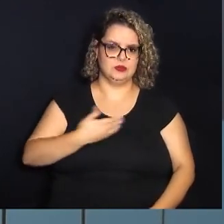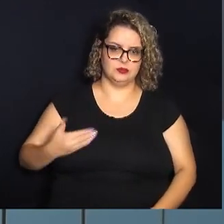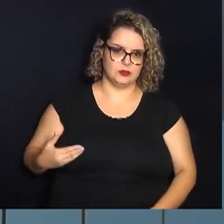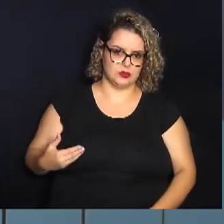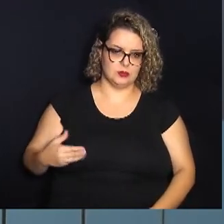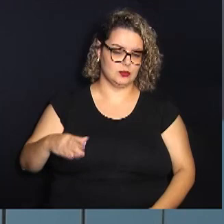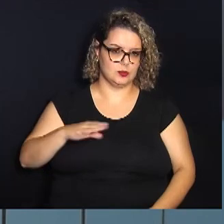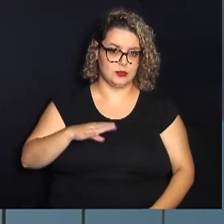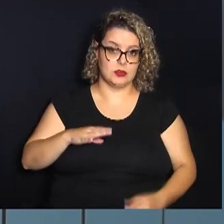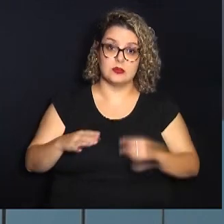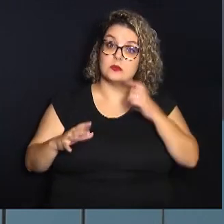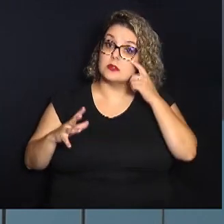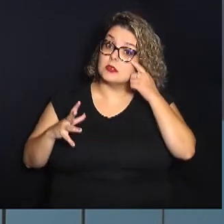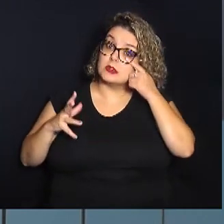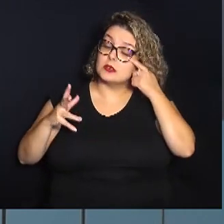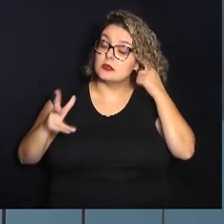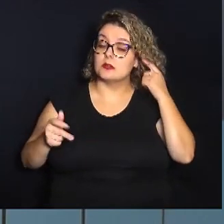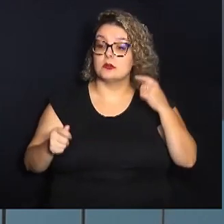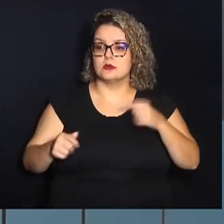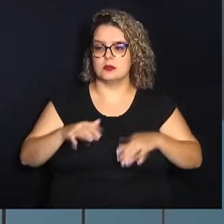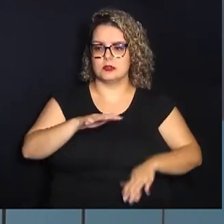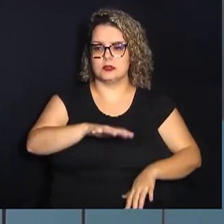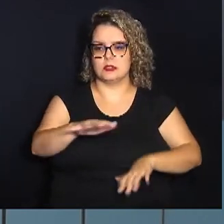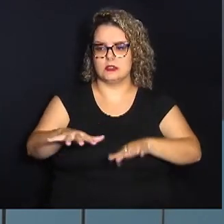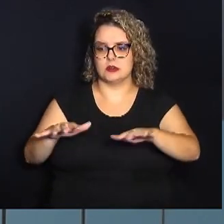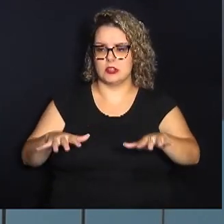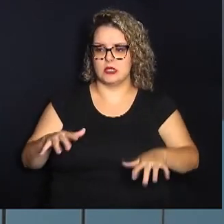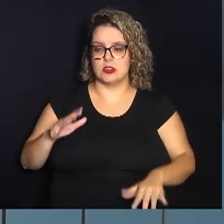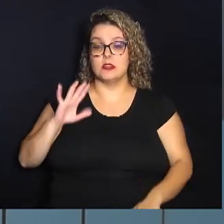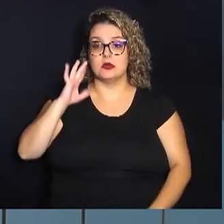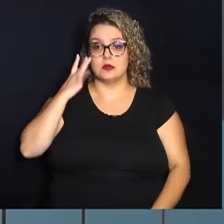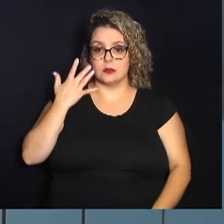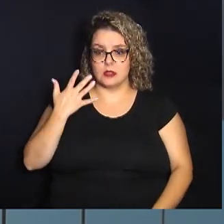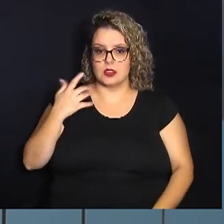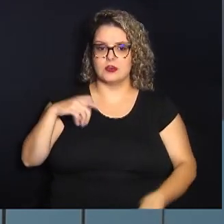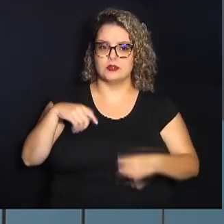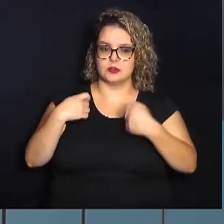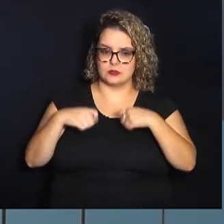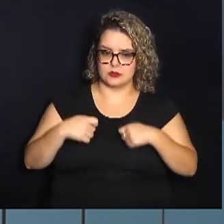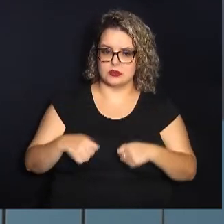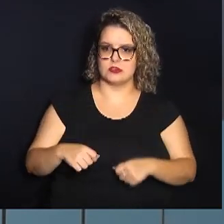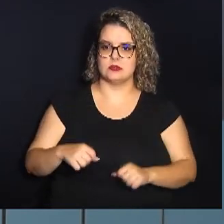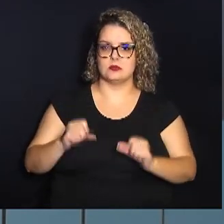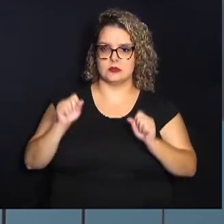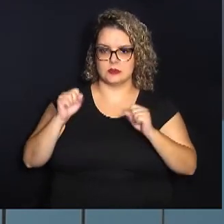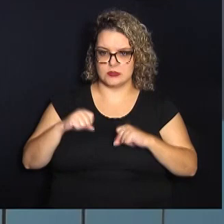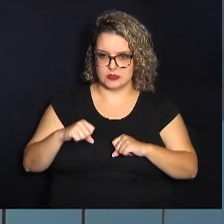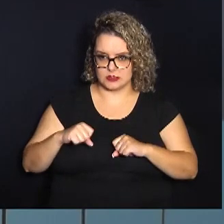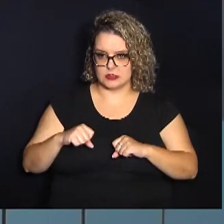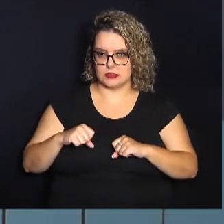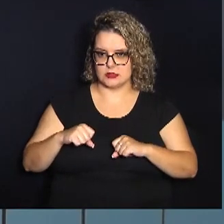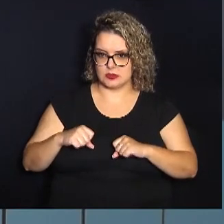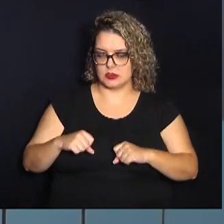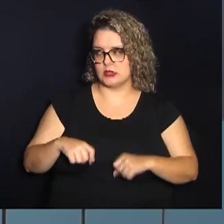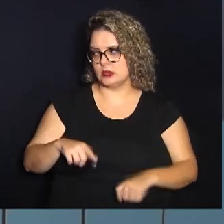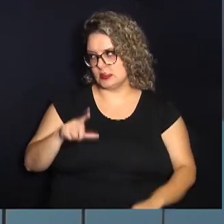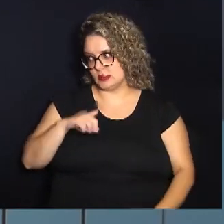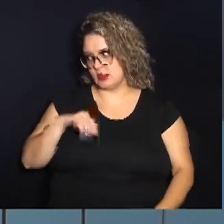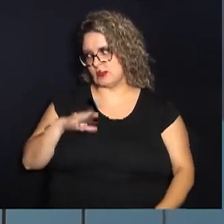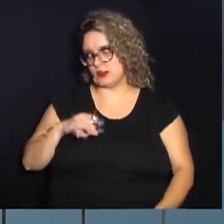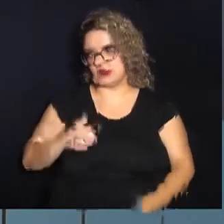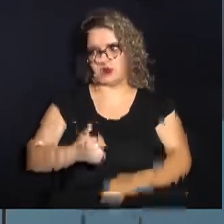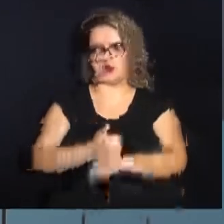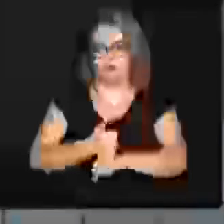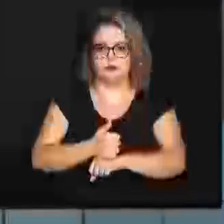os aspectos. Então, eu acho que nós estamos devendo, sim, com relação a esses profissionais. Nós já estamos